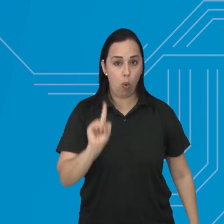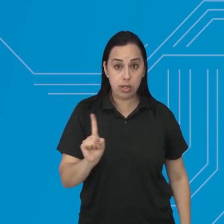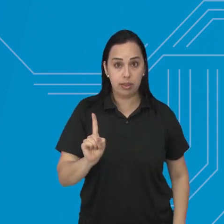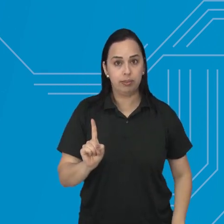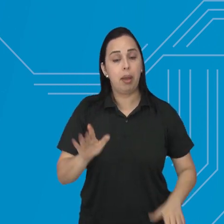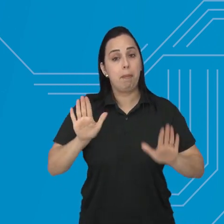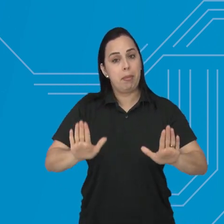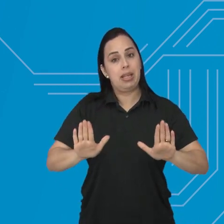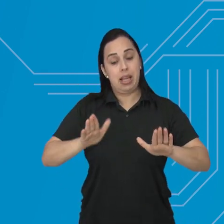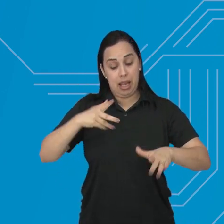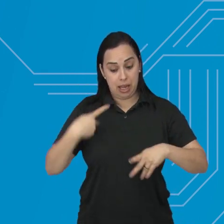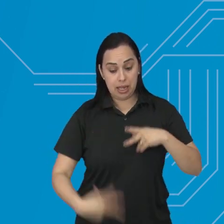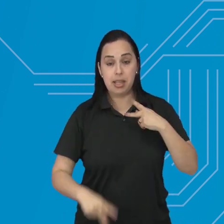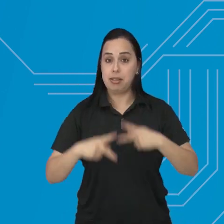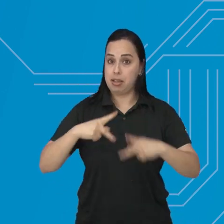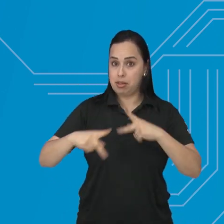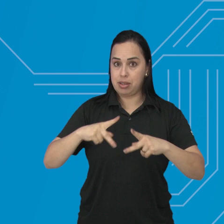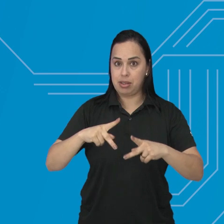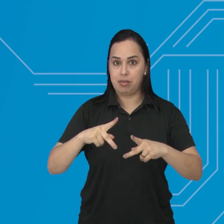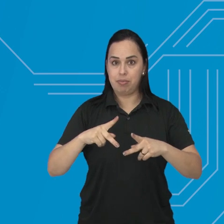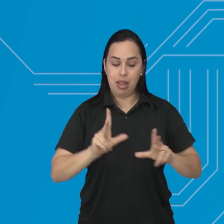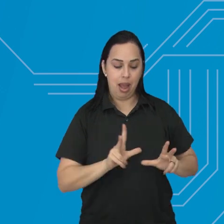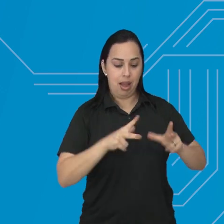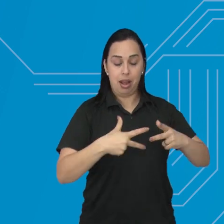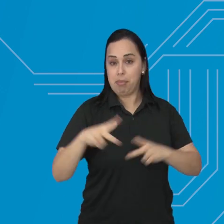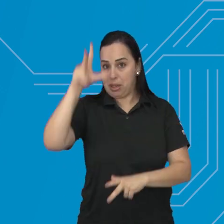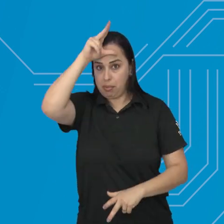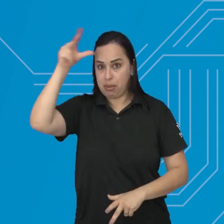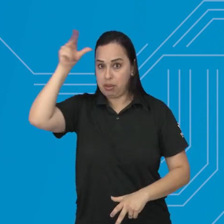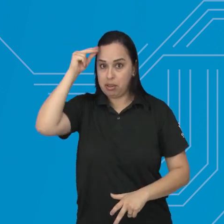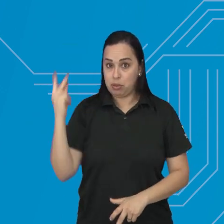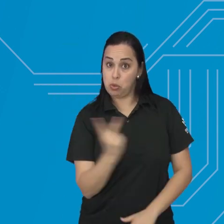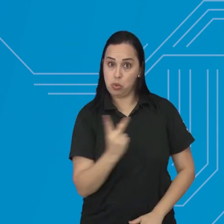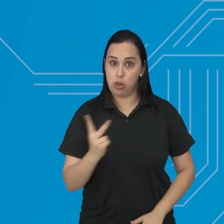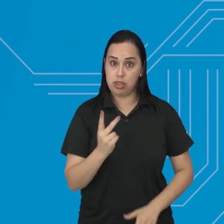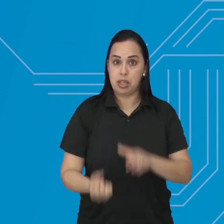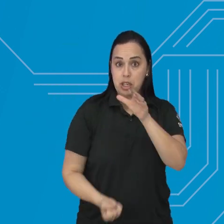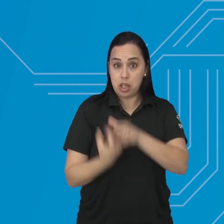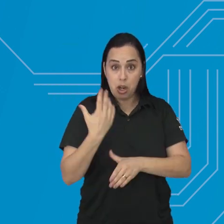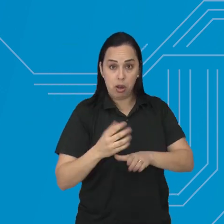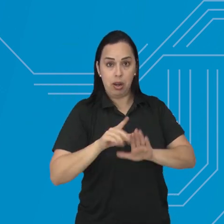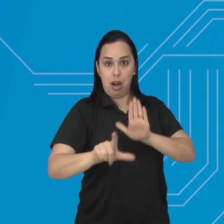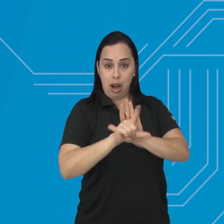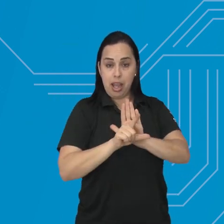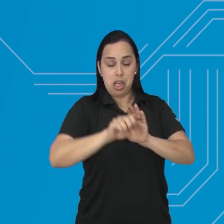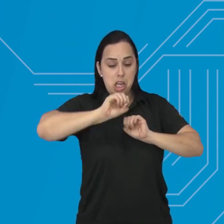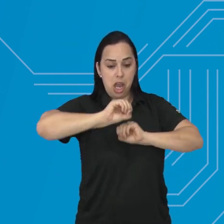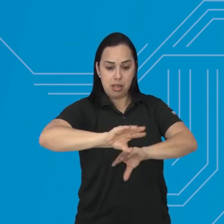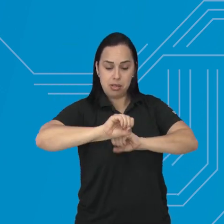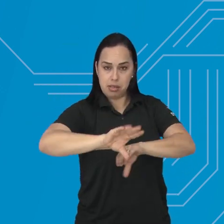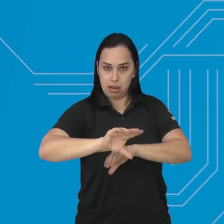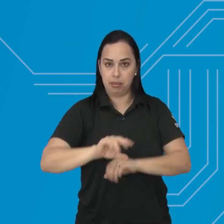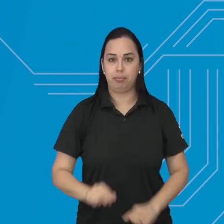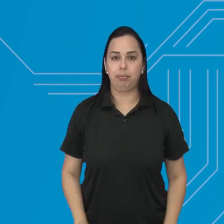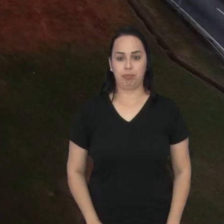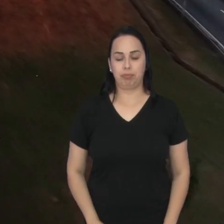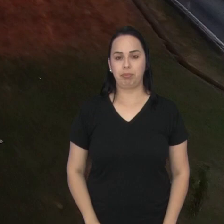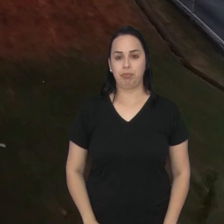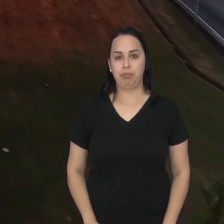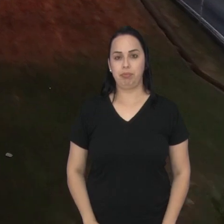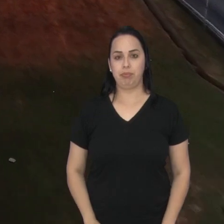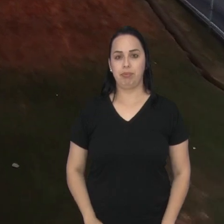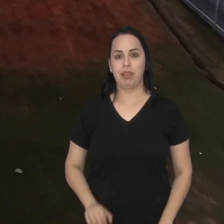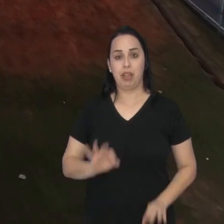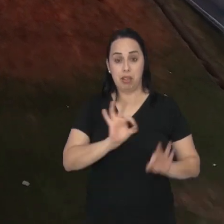Campos. Ainda assim, aqui na cidade, a Câmara e a Prefeitura têm apostado em ações e leis educativas.